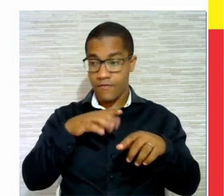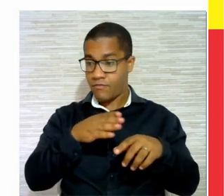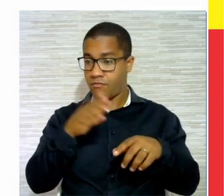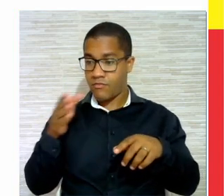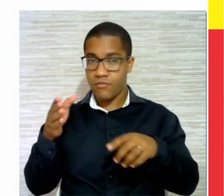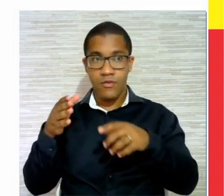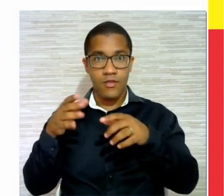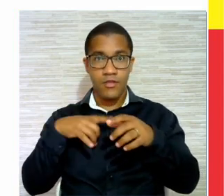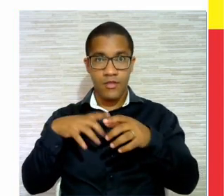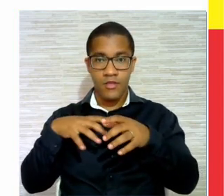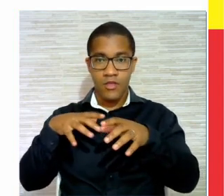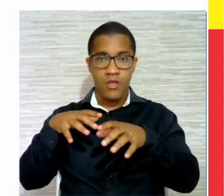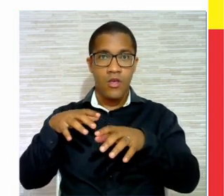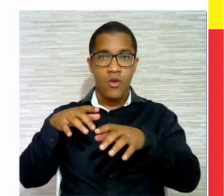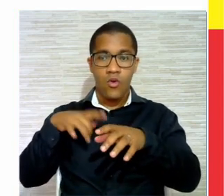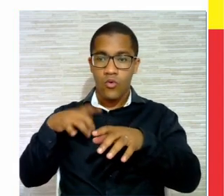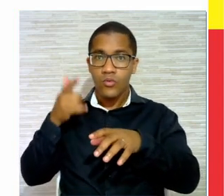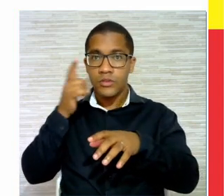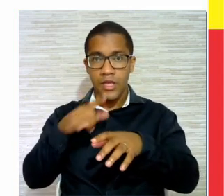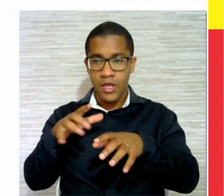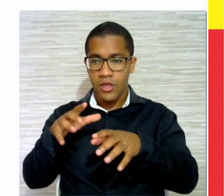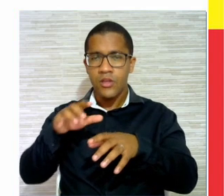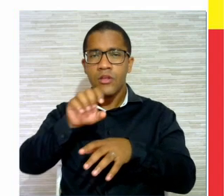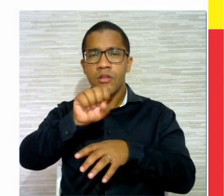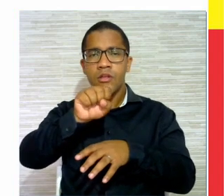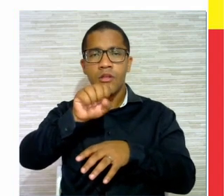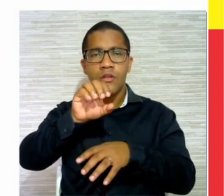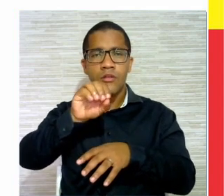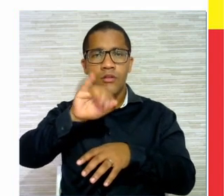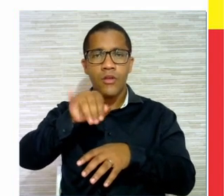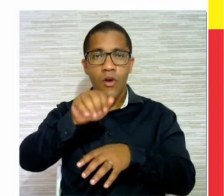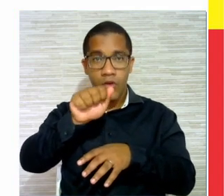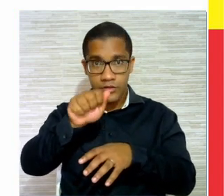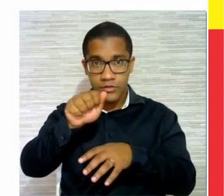enquanto de um lado você vê uma máquina que consegue colher a soja,